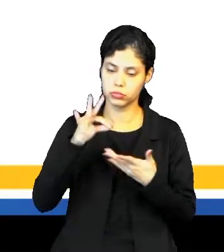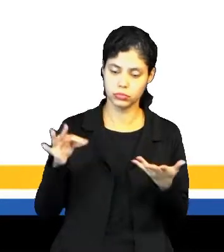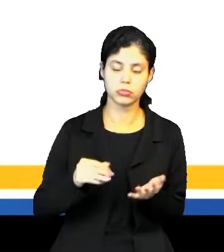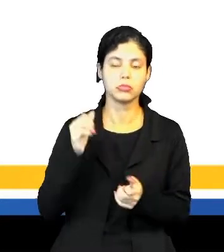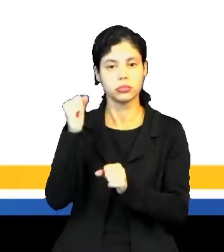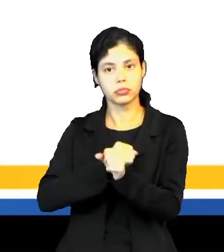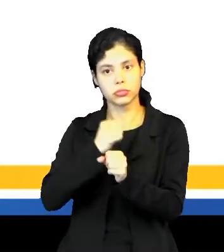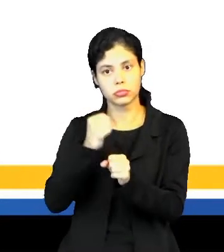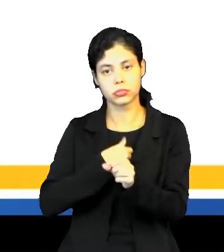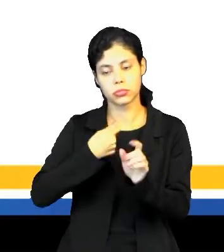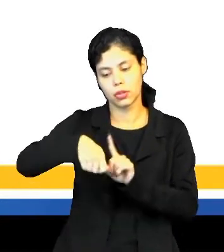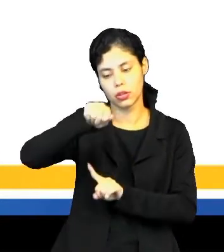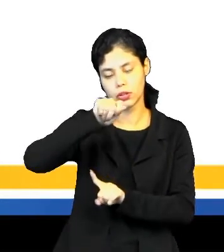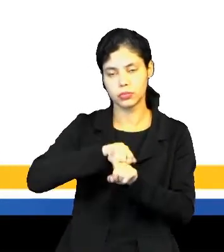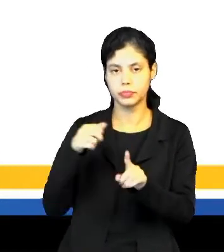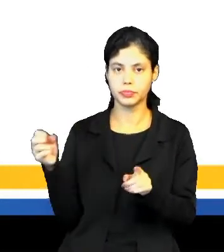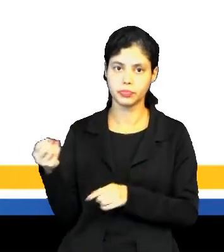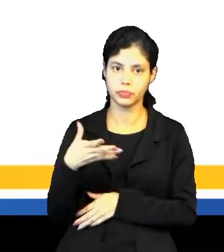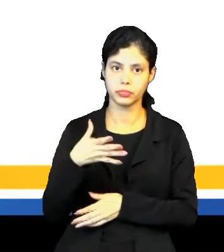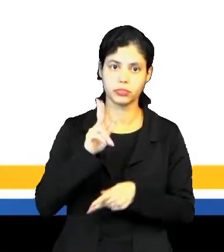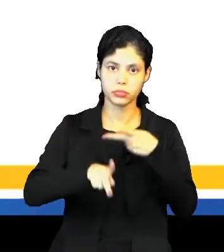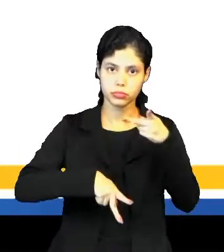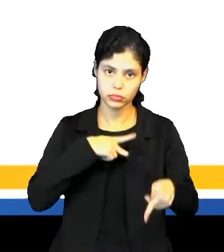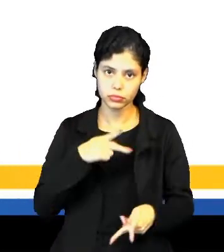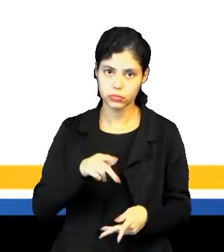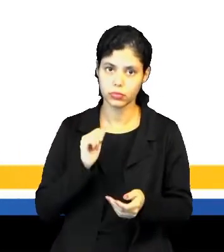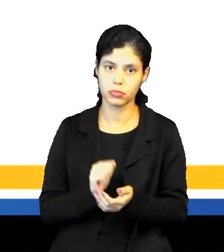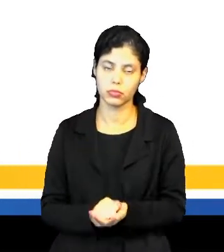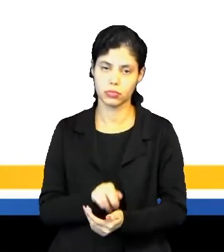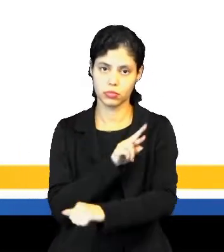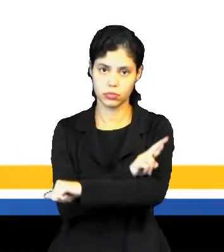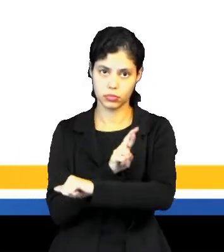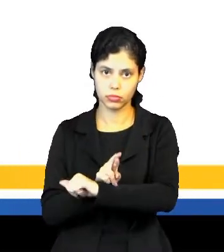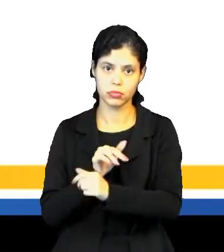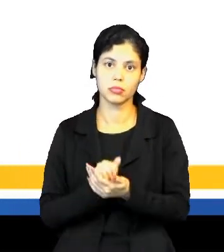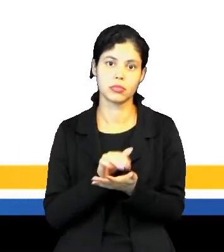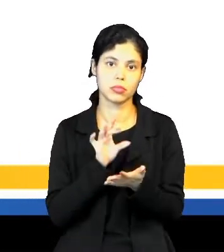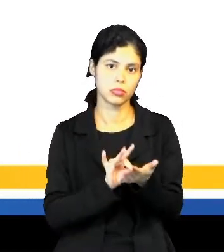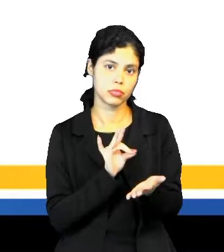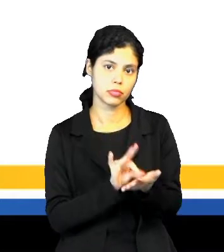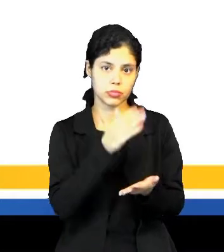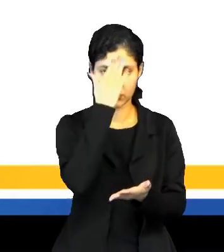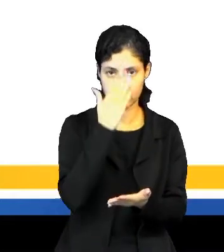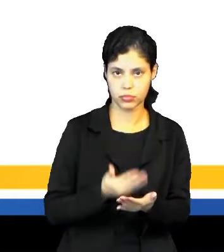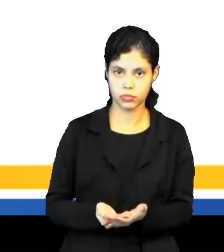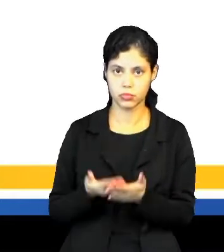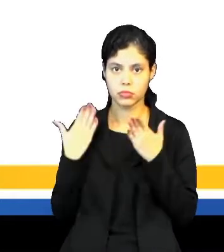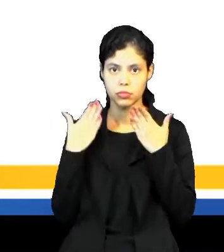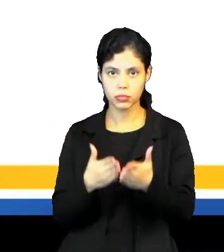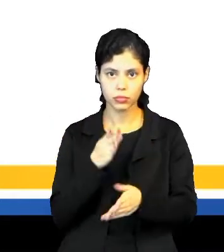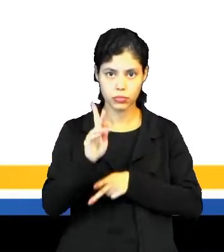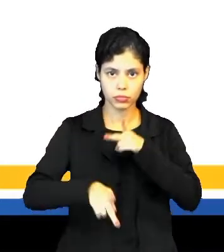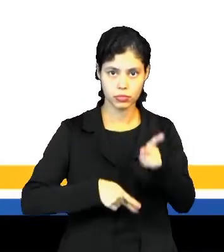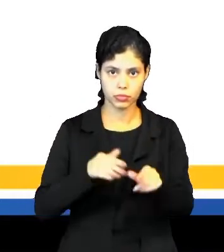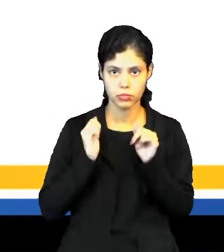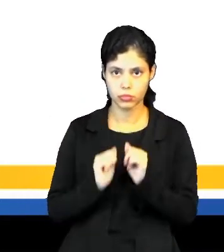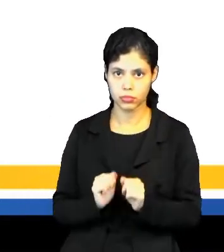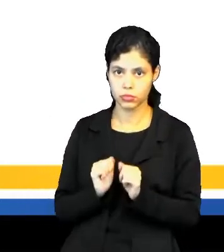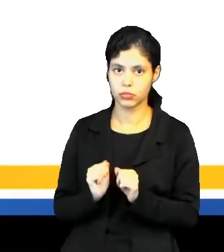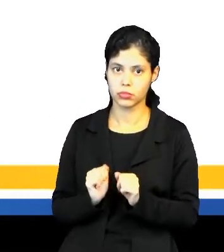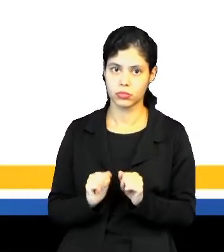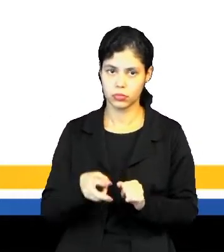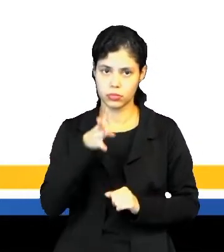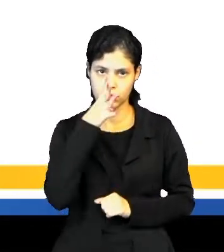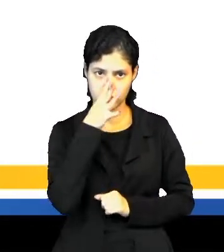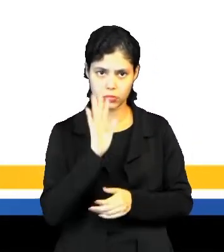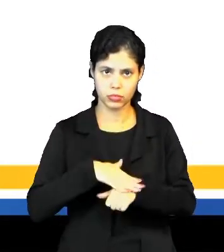para a construção do calendário de uma civilização é a religião. Na verdade, a crença de determinado povo pode